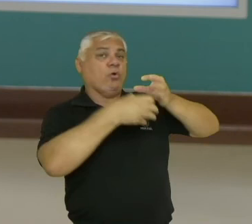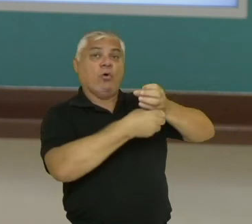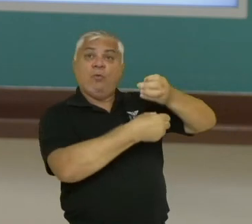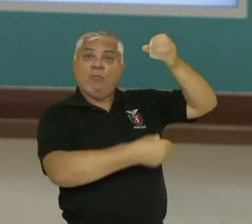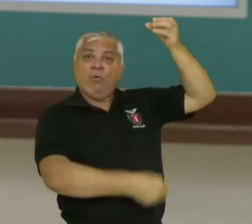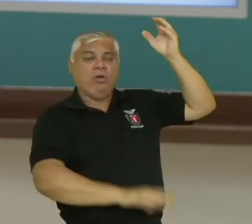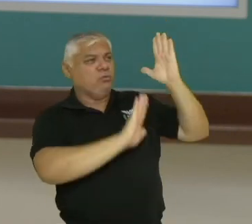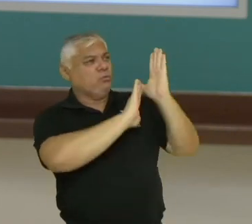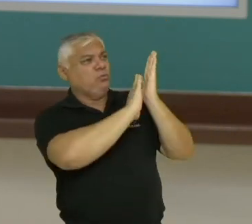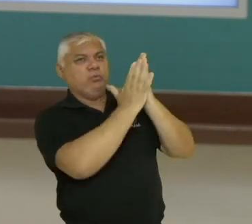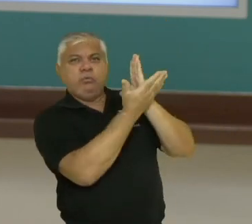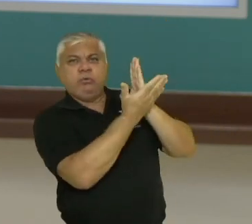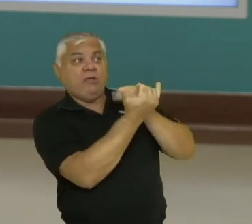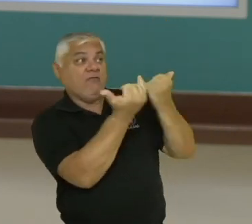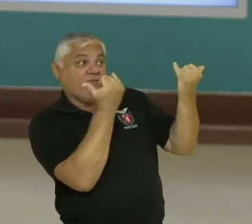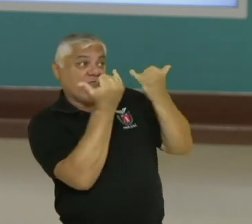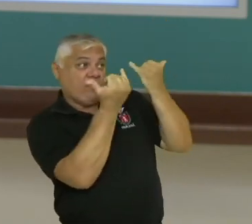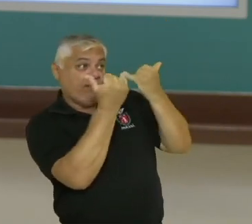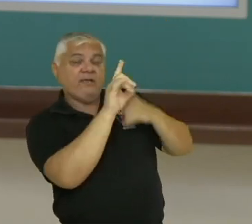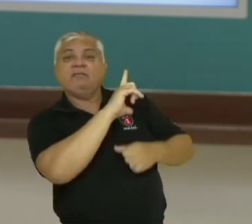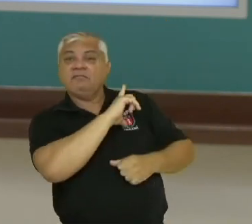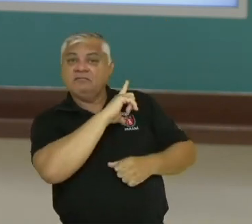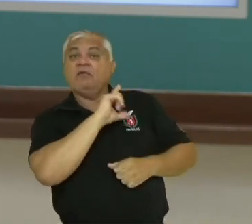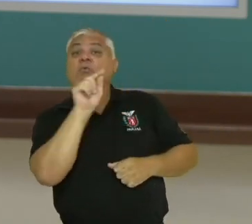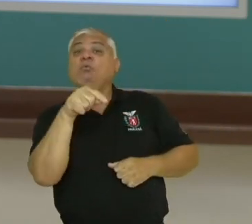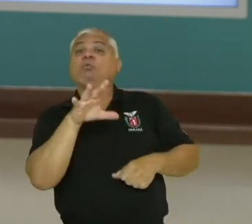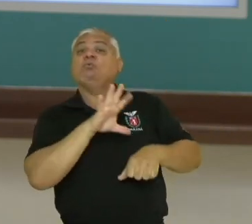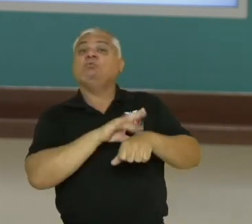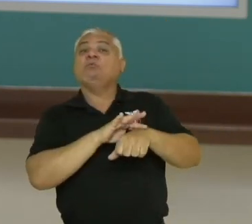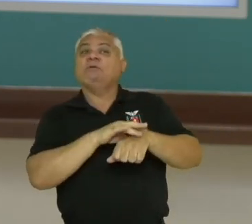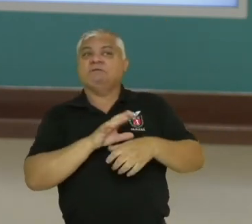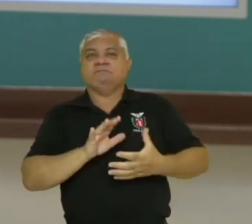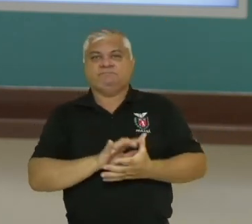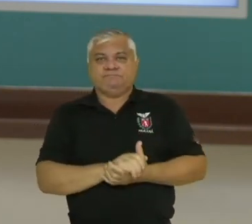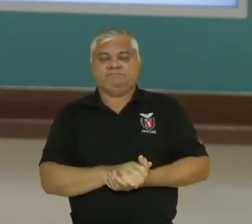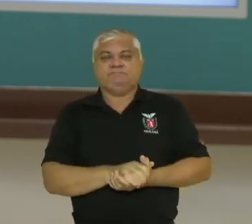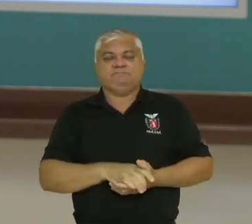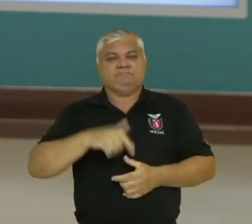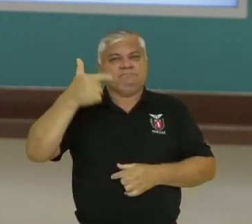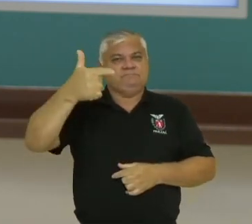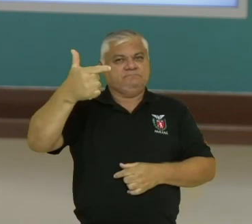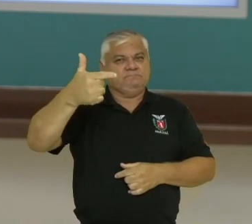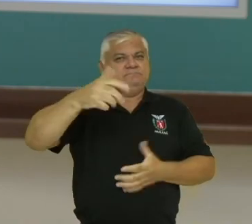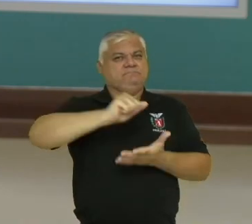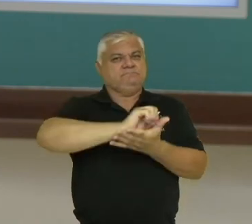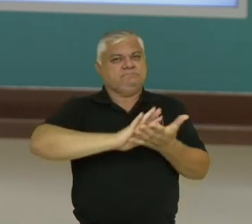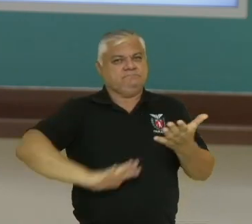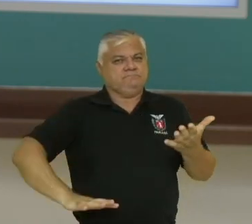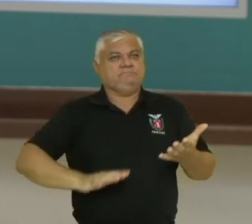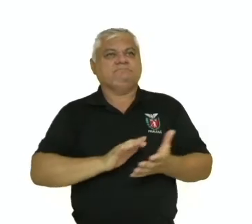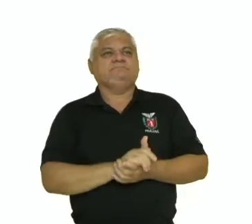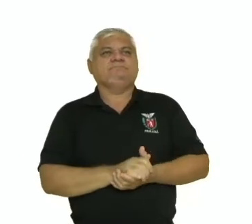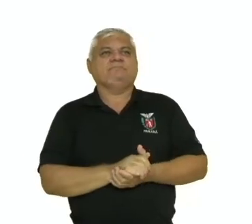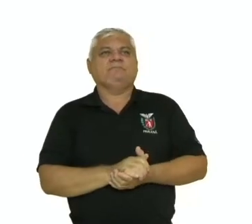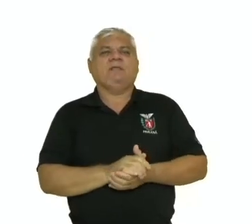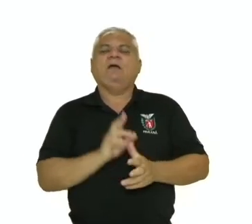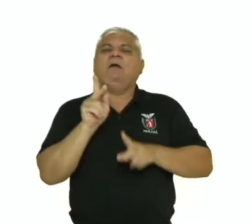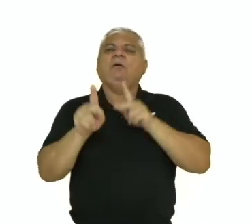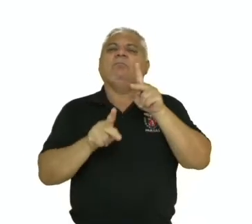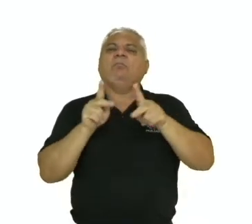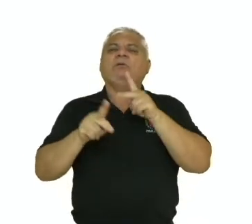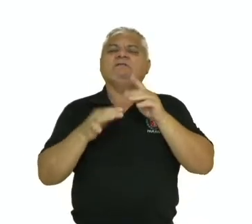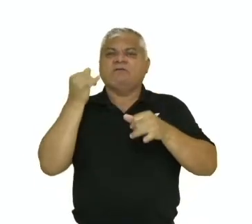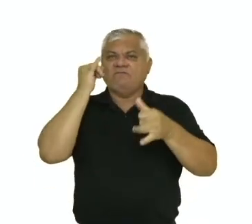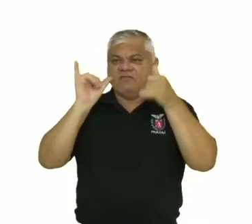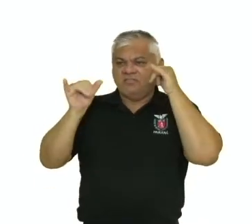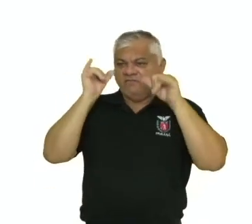cartaz informando sobre alguma doença. E nós vamos para a nossa segunda e última atividade. Como a população pode se